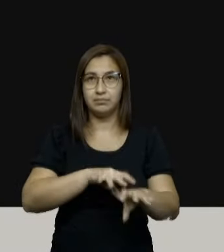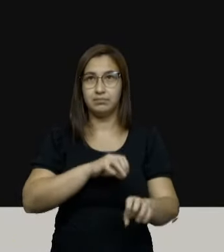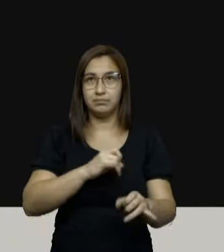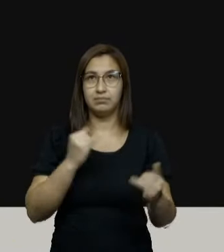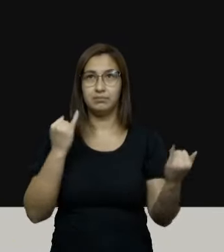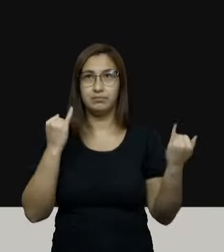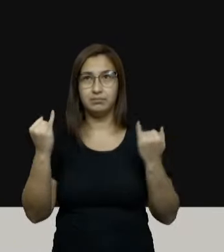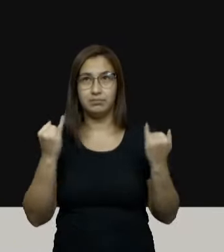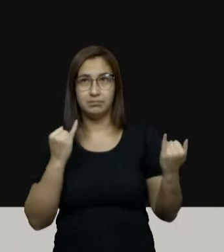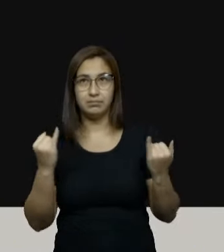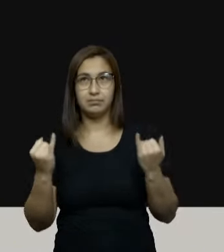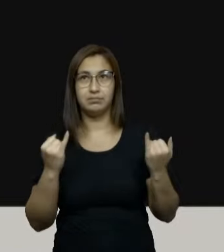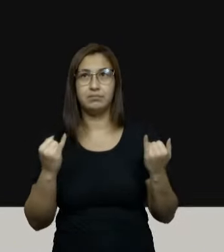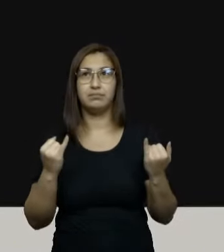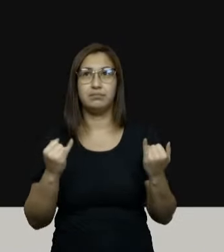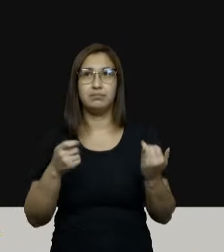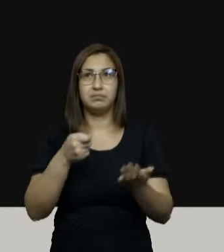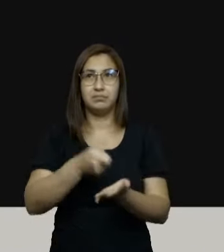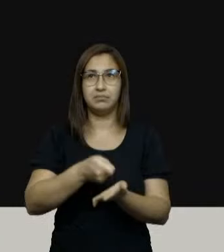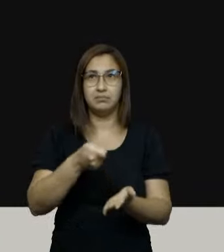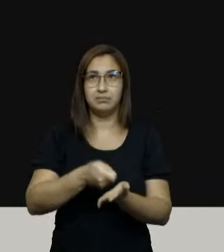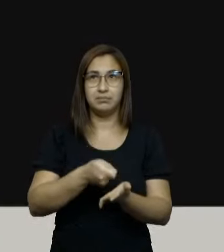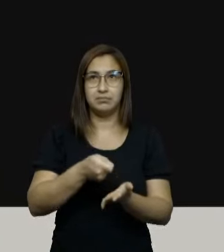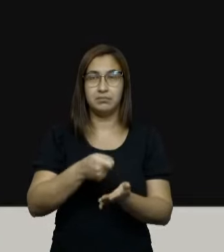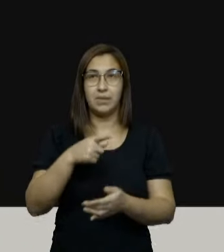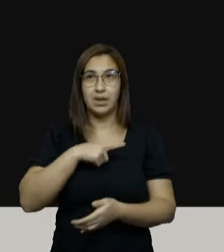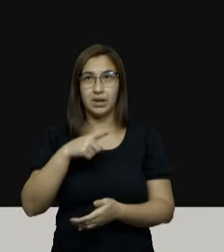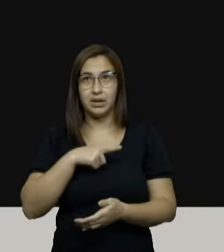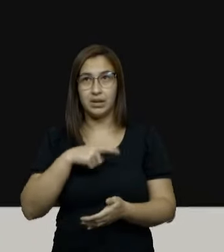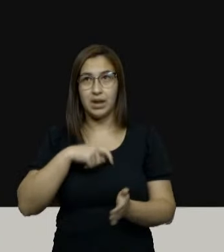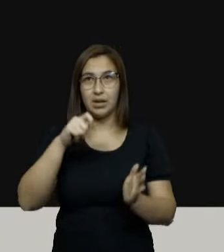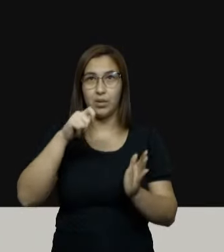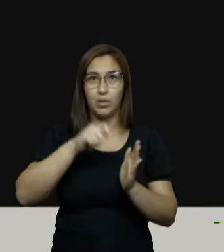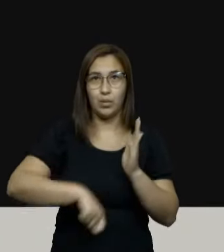informações acerca da existência de rúbrica